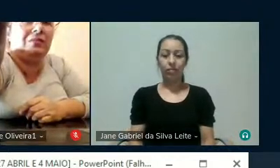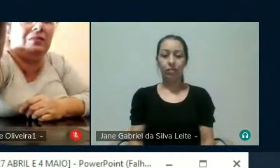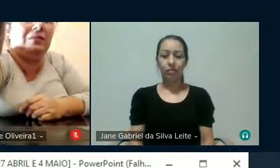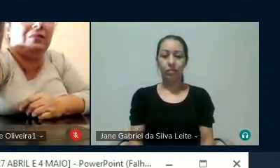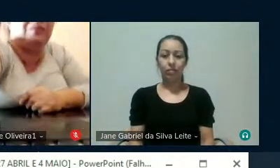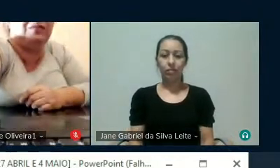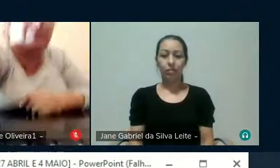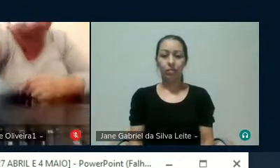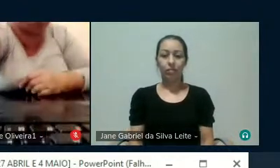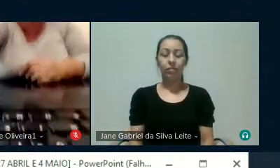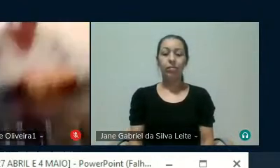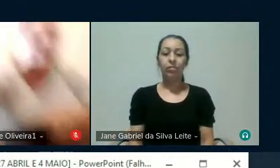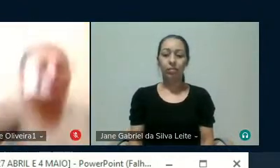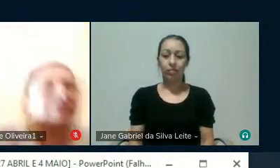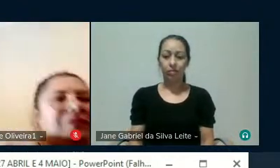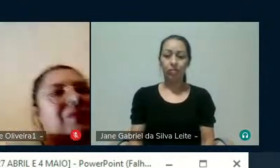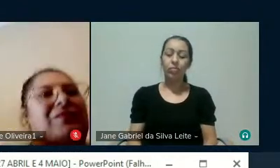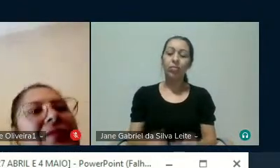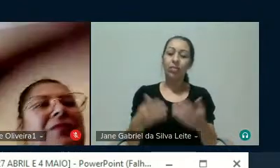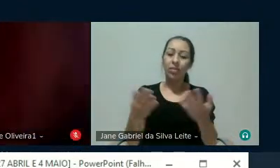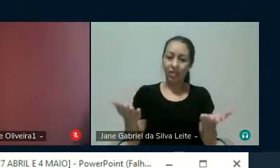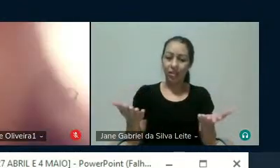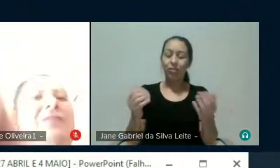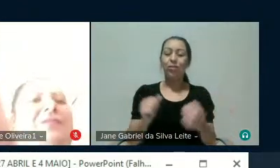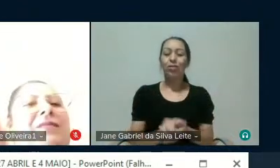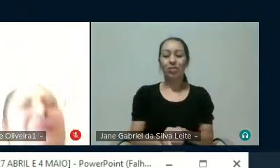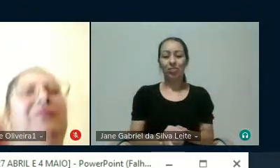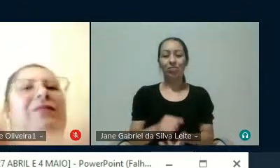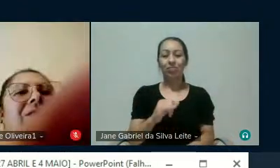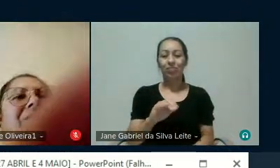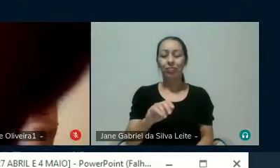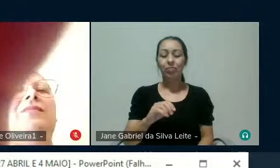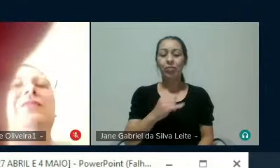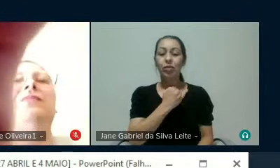Então, agora nós vamos contar com o auxílio da Jane.